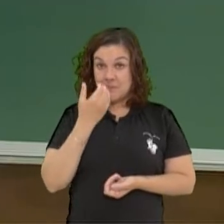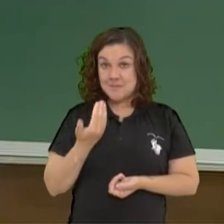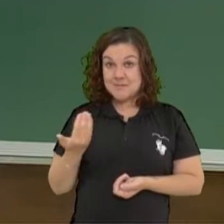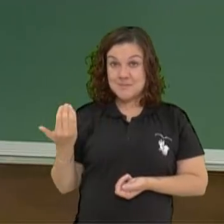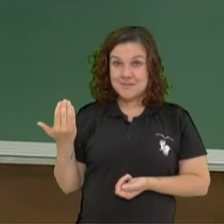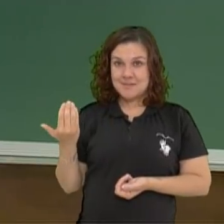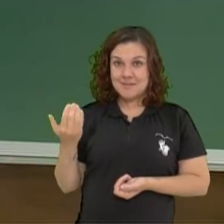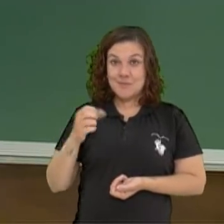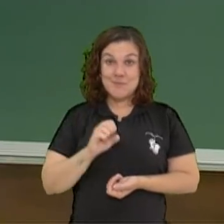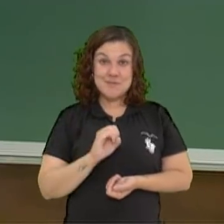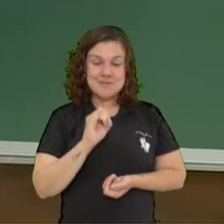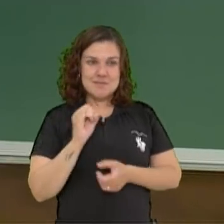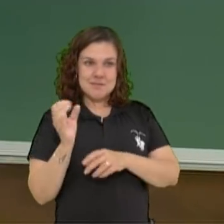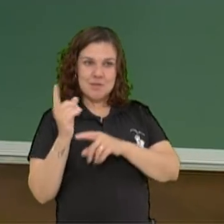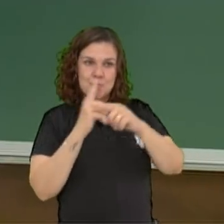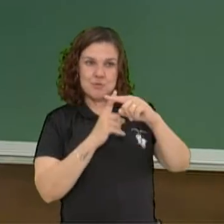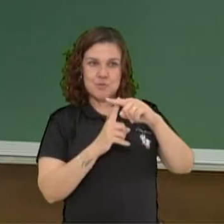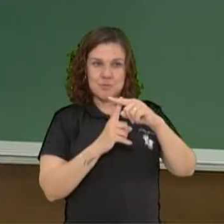Então, se eu somar